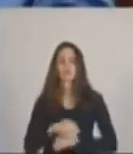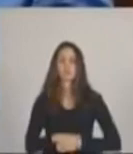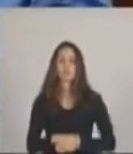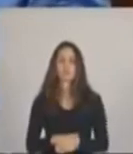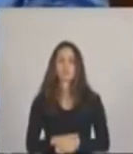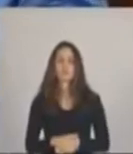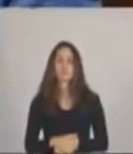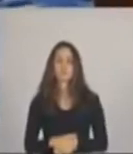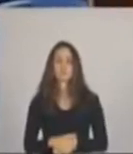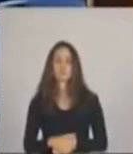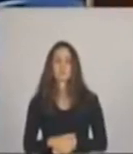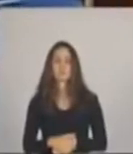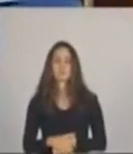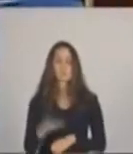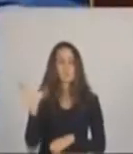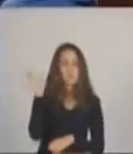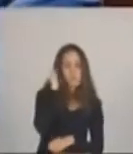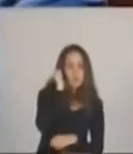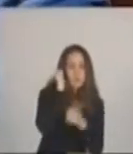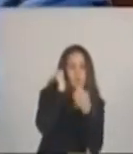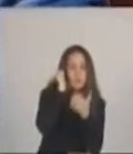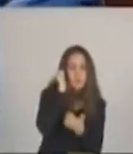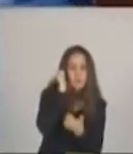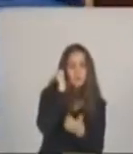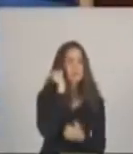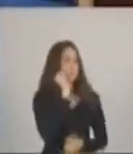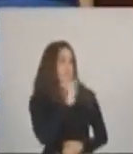Deputado Vandinho, me ouve? Me ouve bem? Sim.